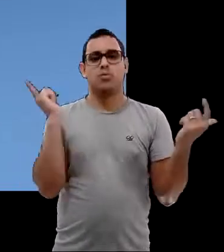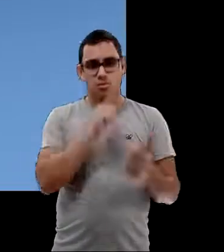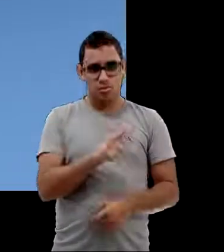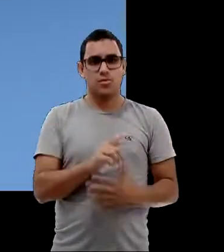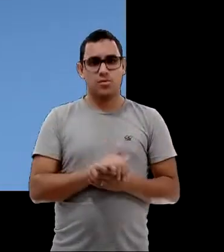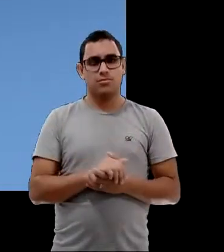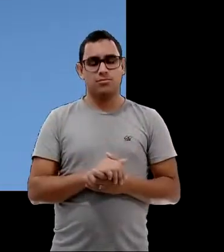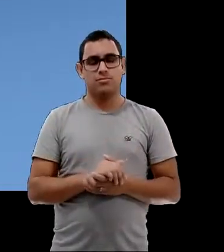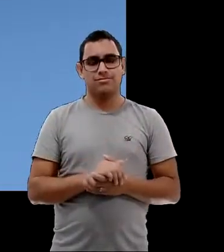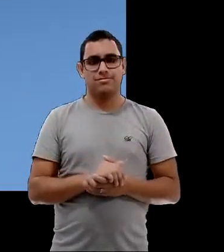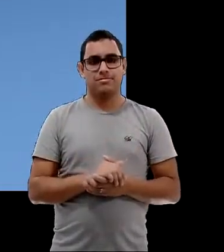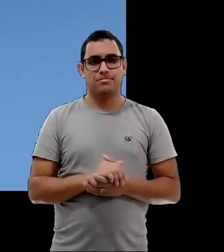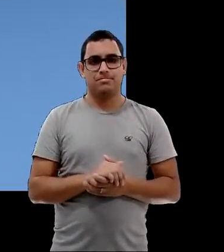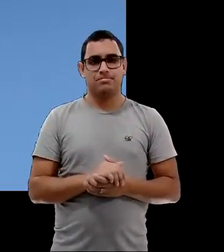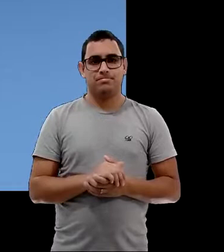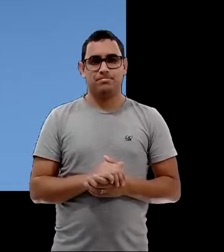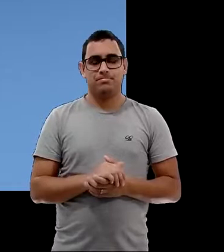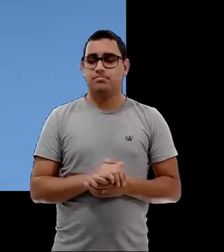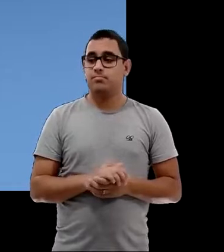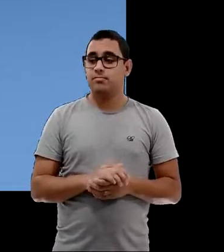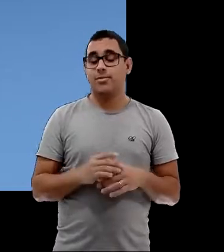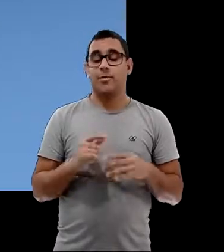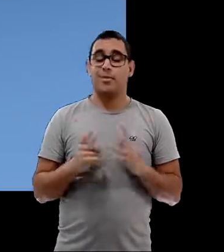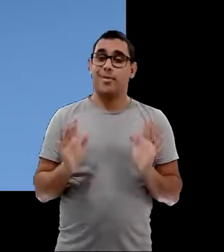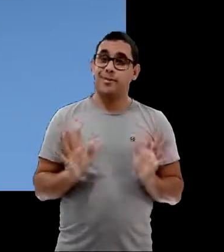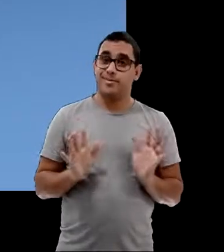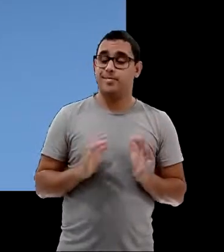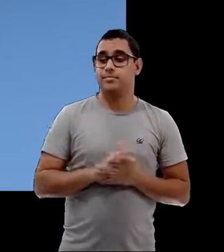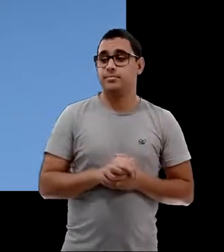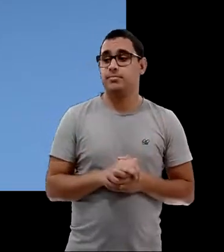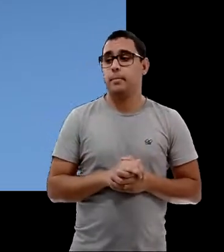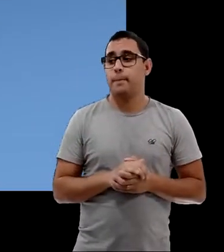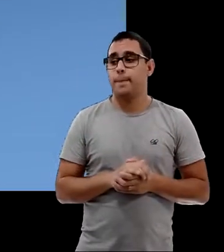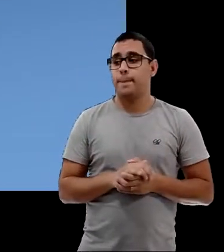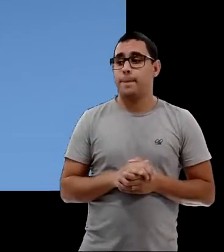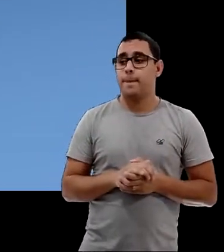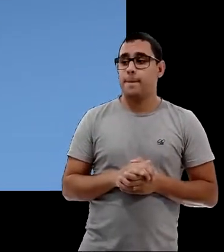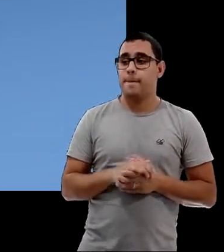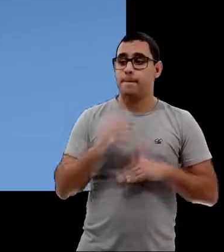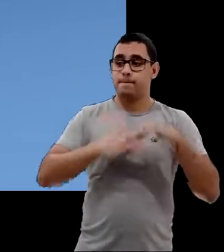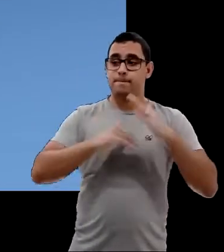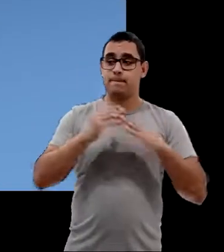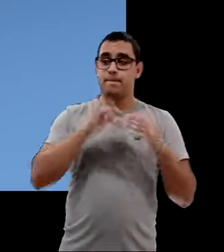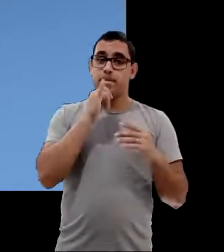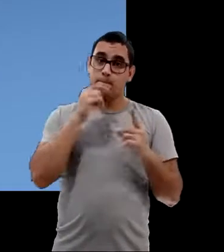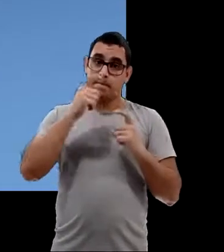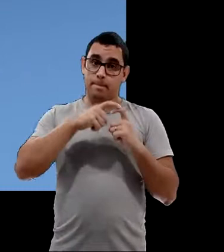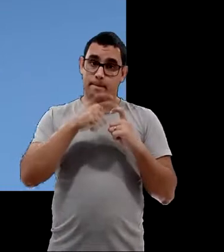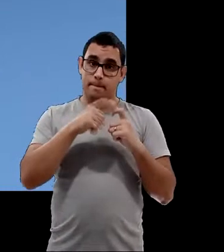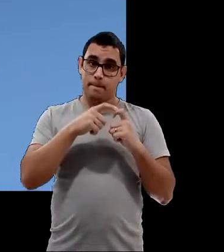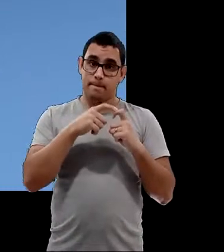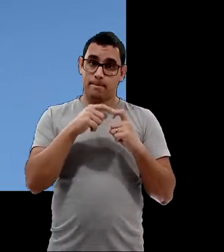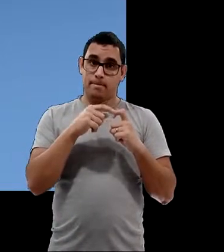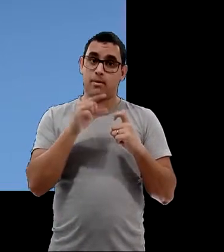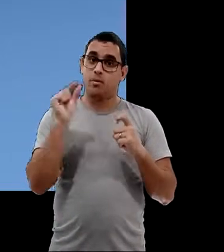igualdade e de condições de concorrer por essas profissões. Mas de qualquer forma, uma profissão de médico, por